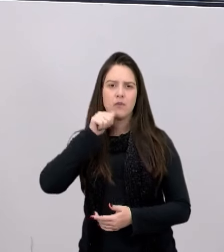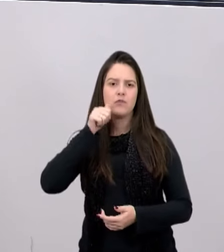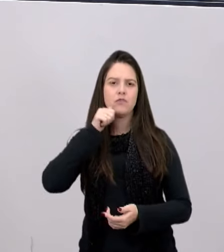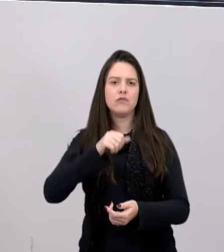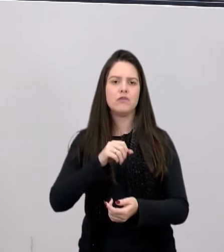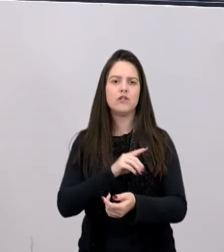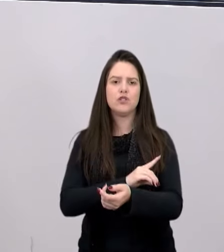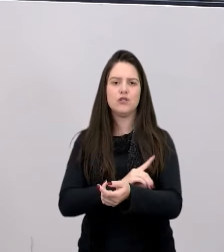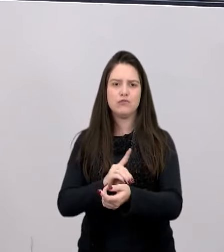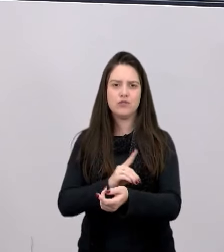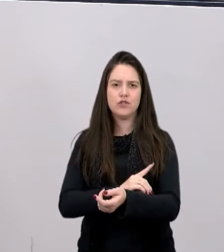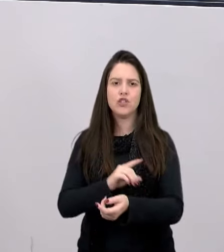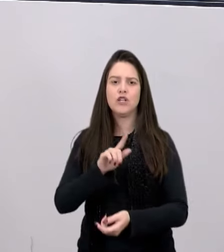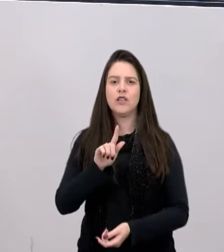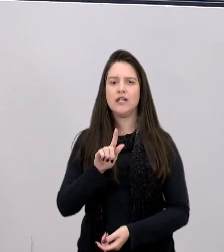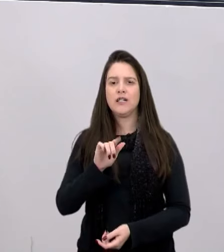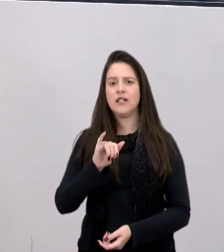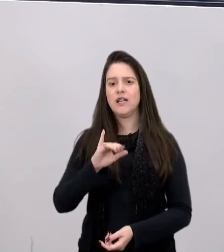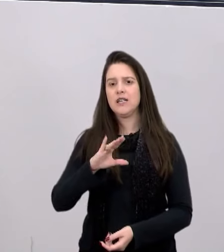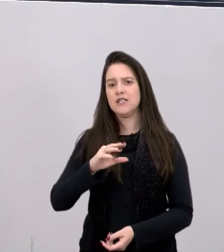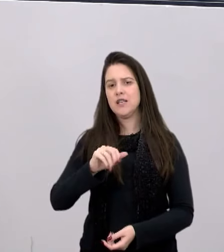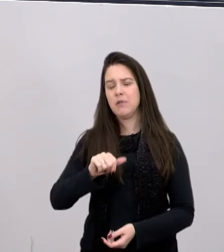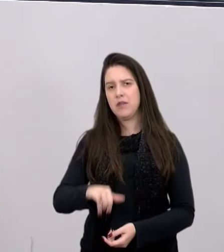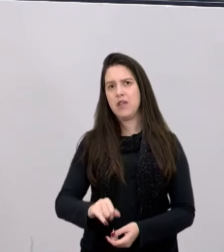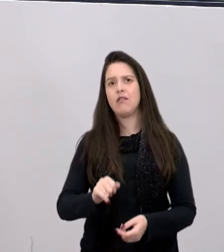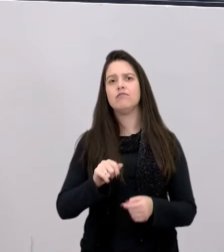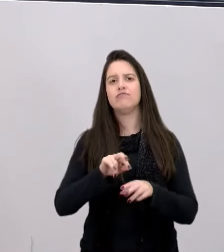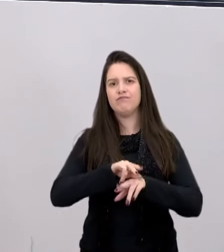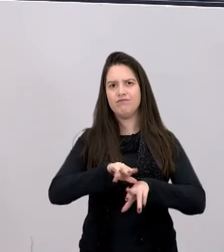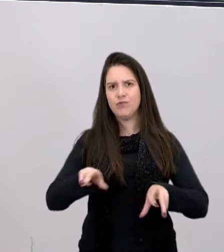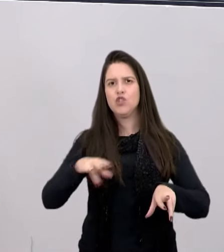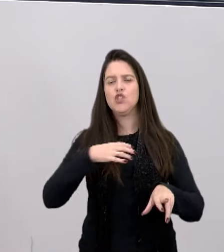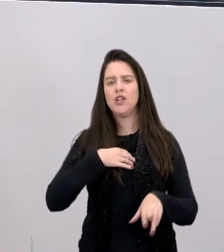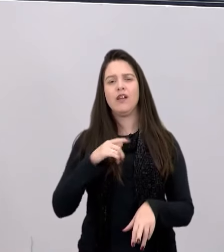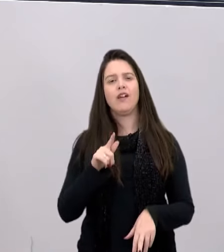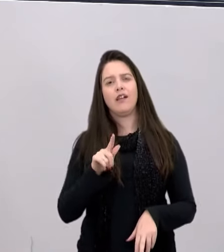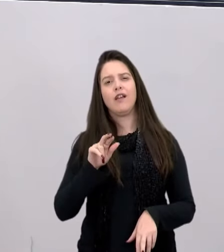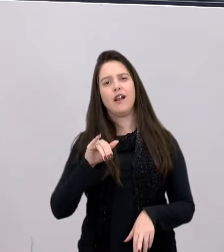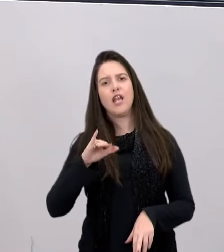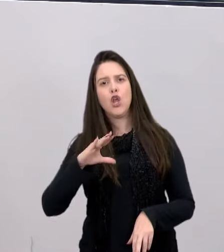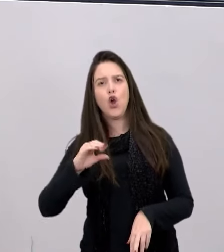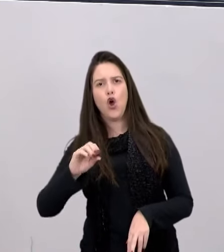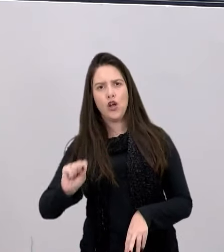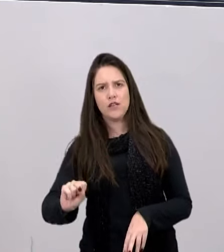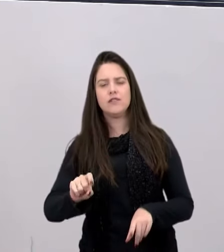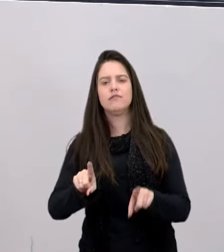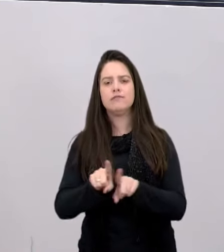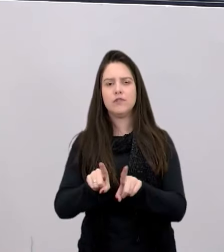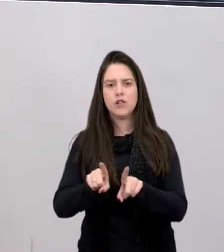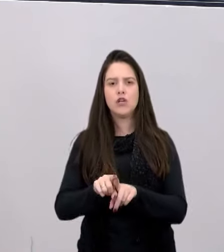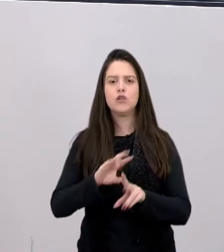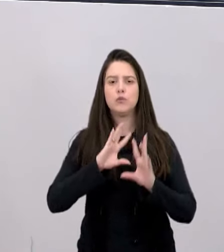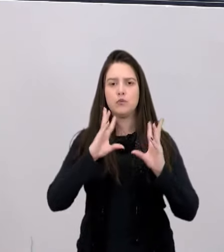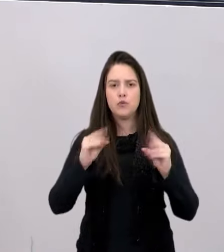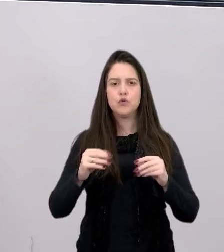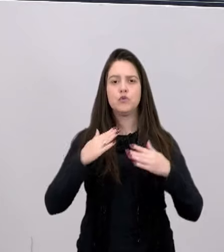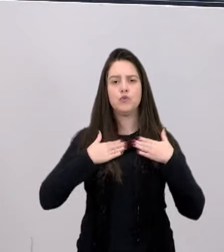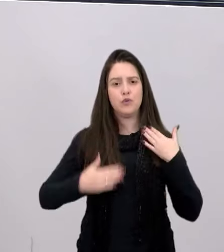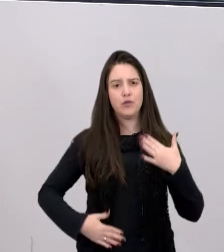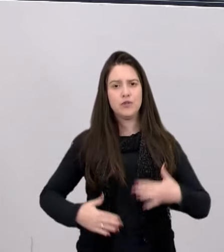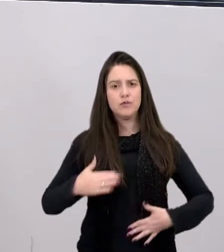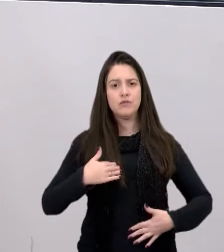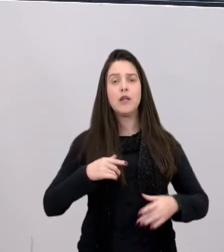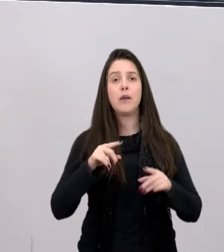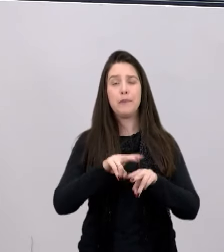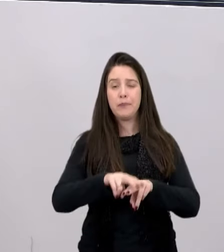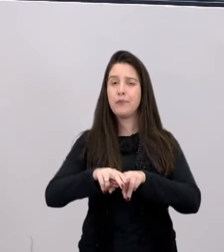hiperglicemia, ou seja, apresenta aí os índices e os níveis de glicose elevados no corpo e no seu organismo e que por